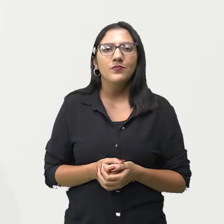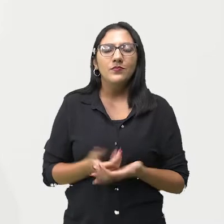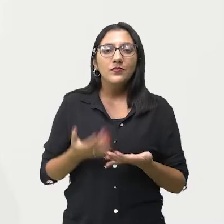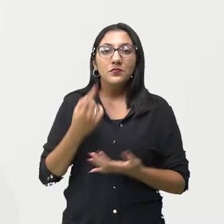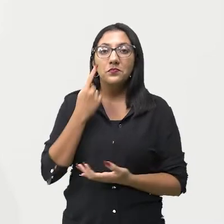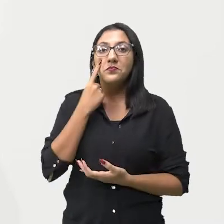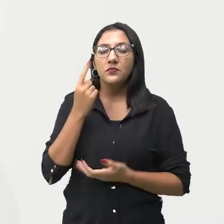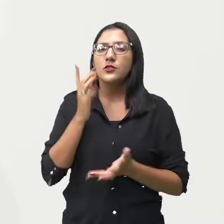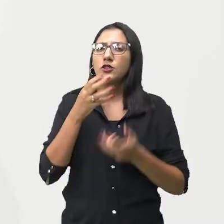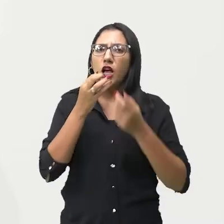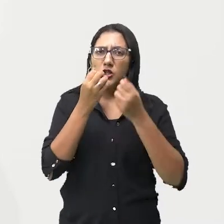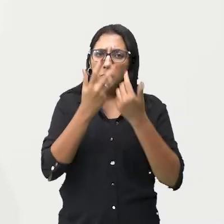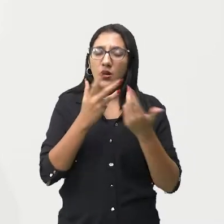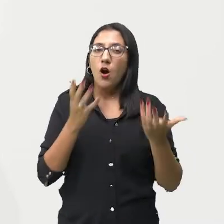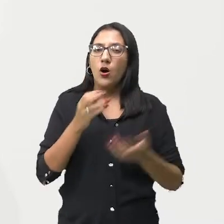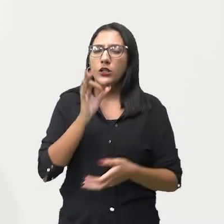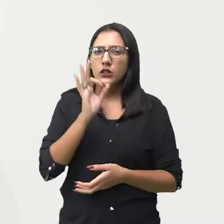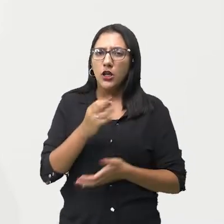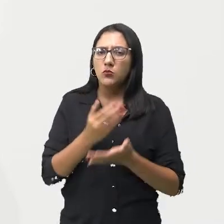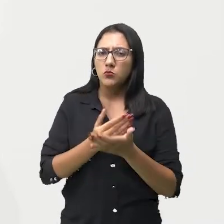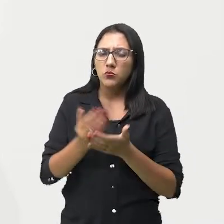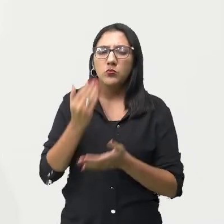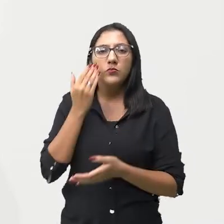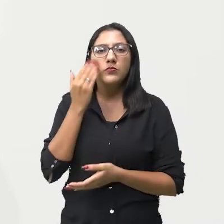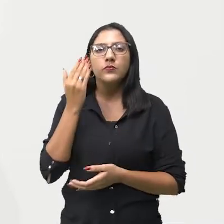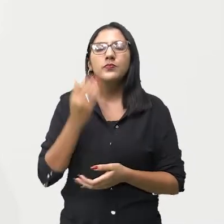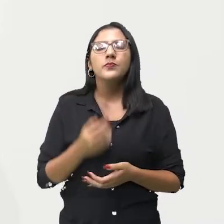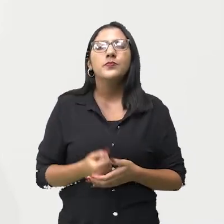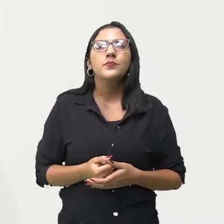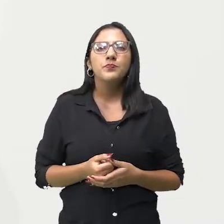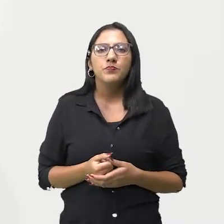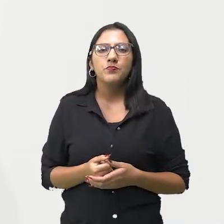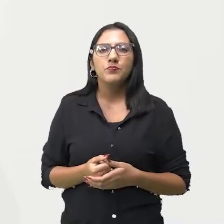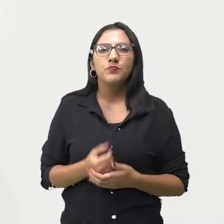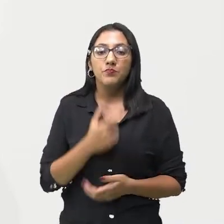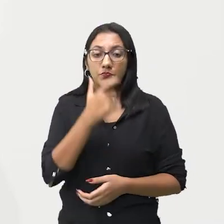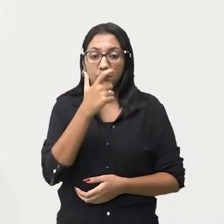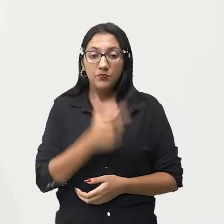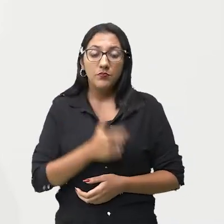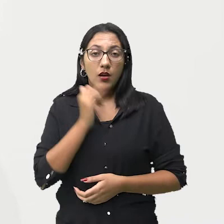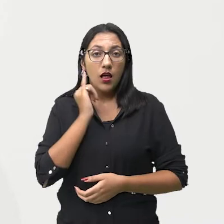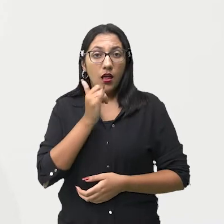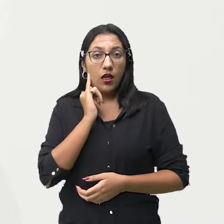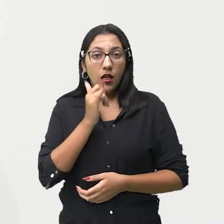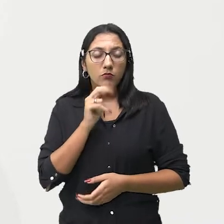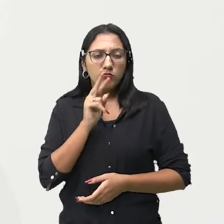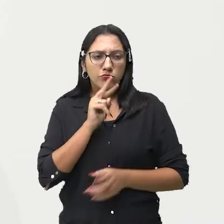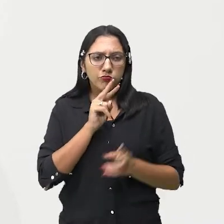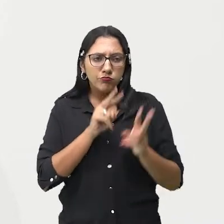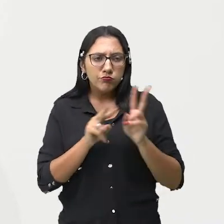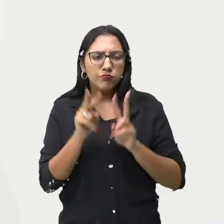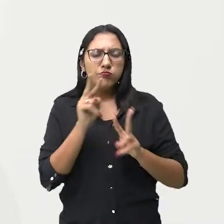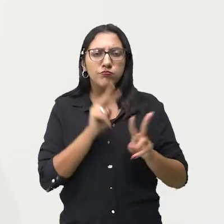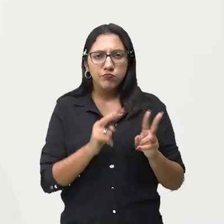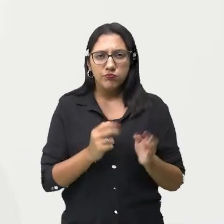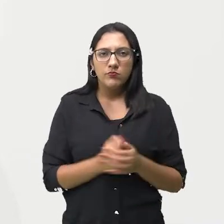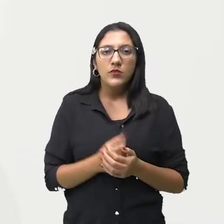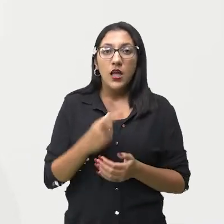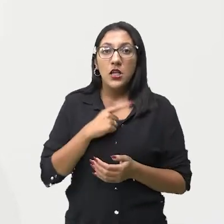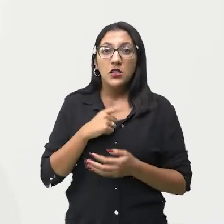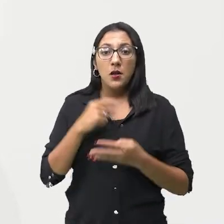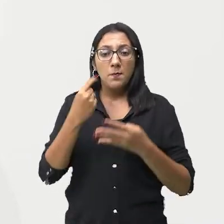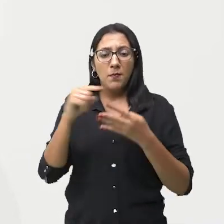Então, dito isso, agora sim, lá na fala do narrador observador, a gente conseguiu extrair